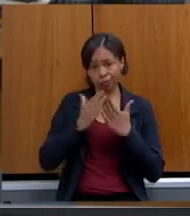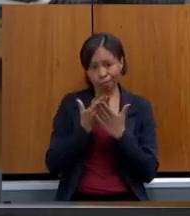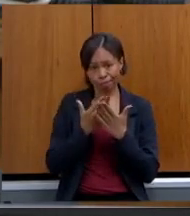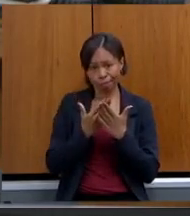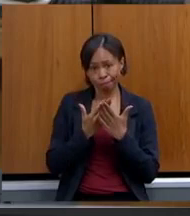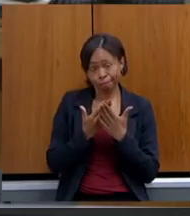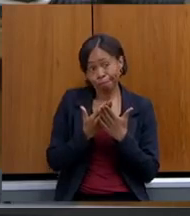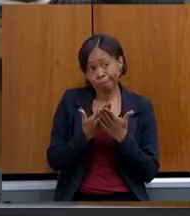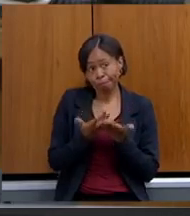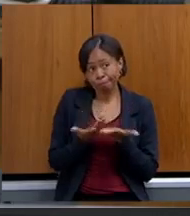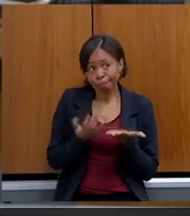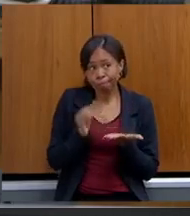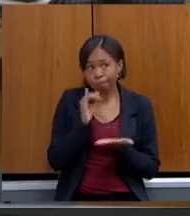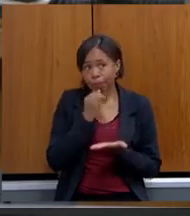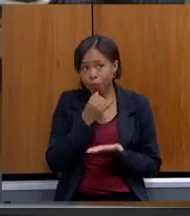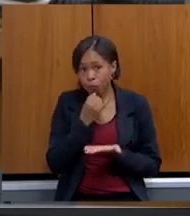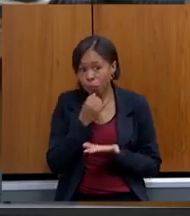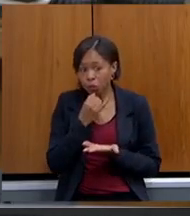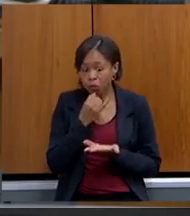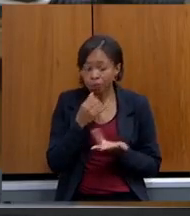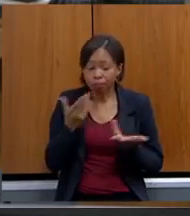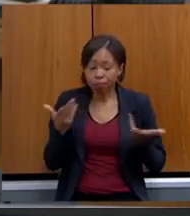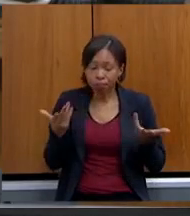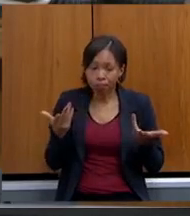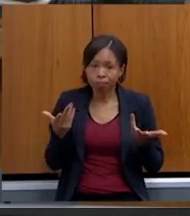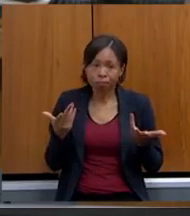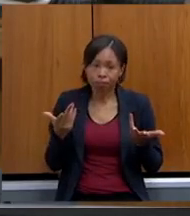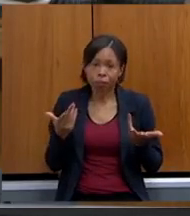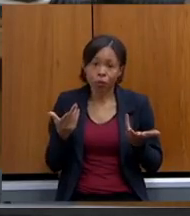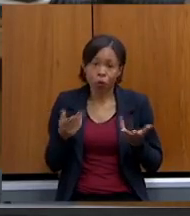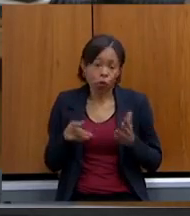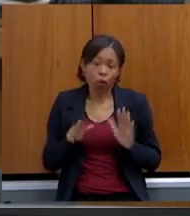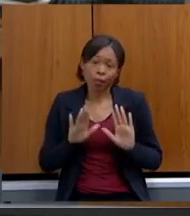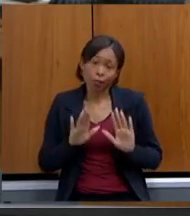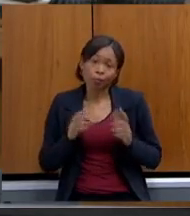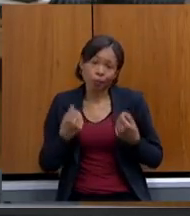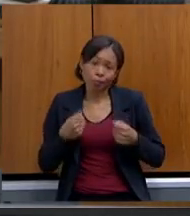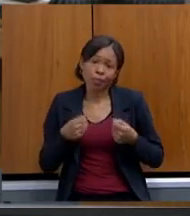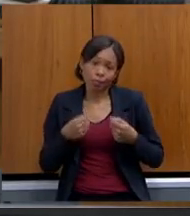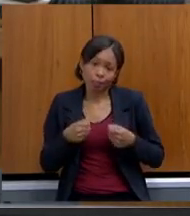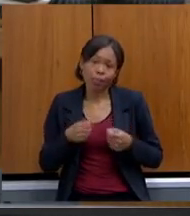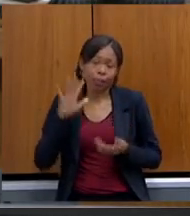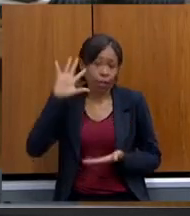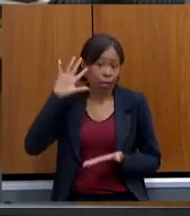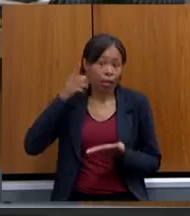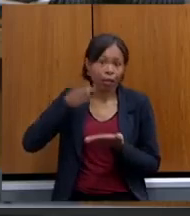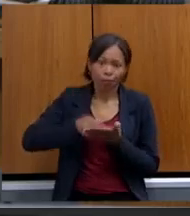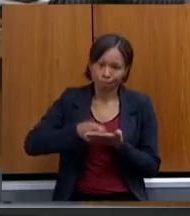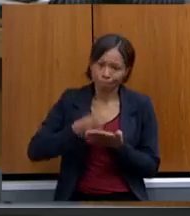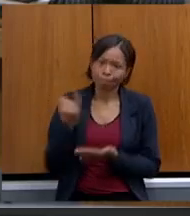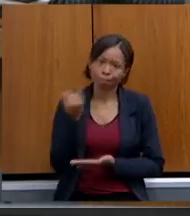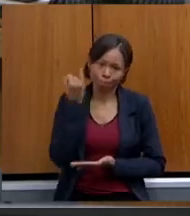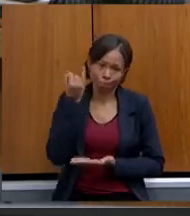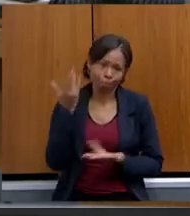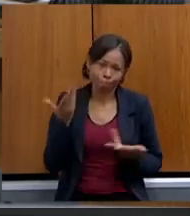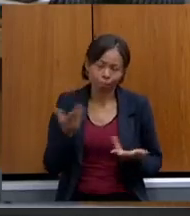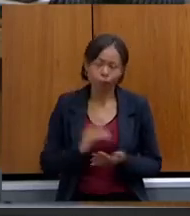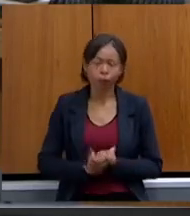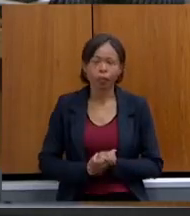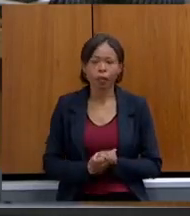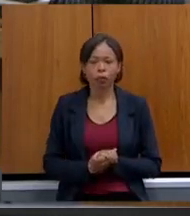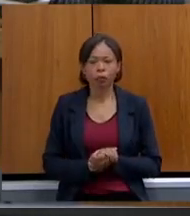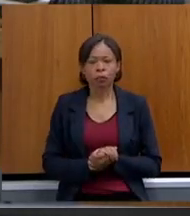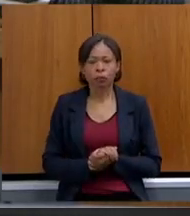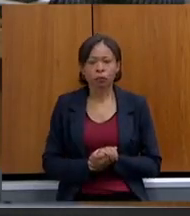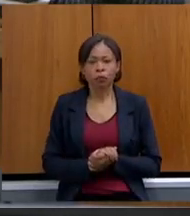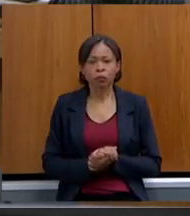o felizmente é em relação aos jovens precisamos tomar né uma decisão importante para fazer um